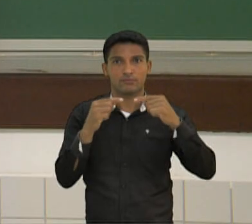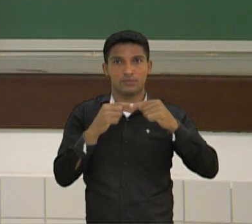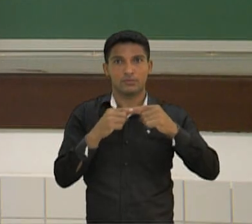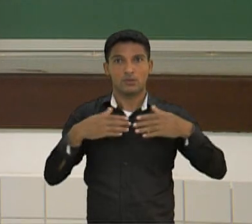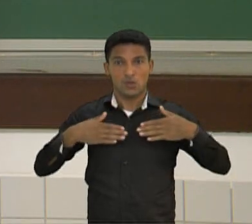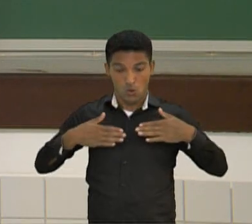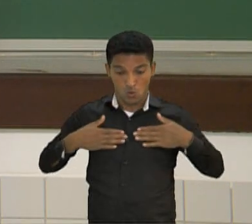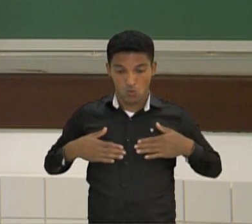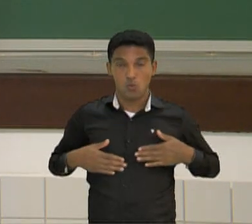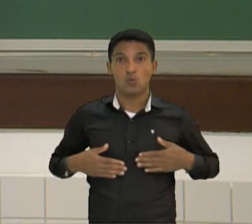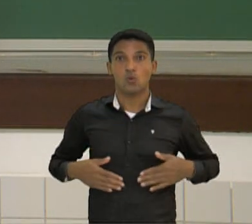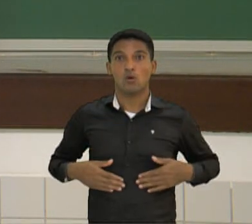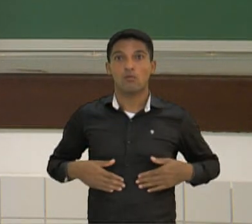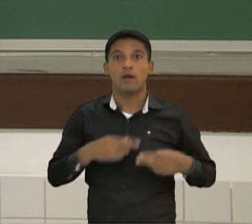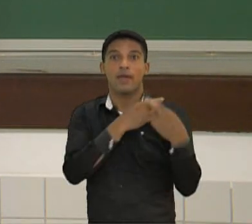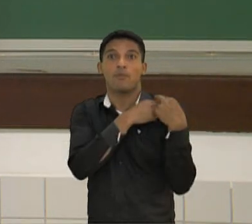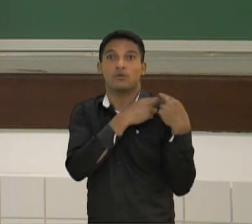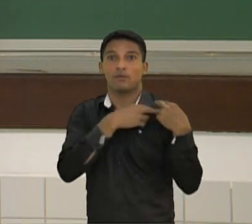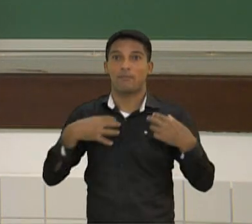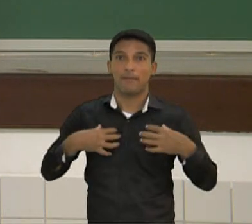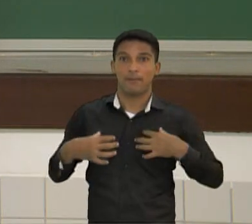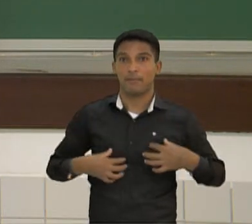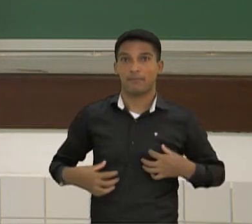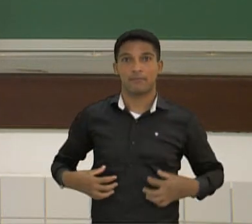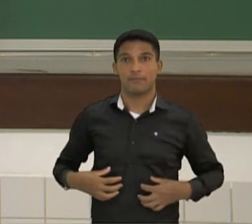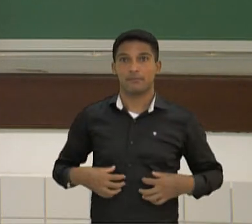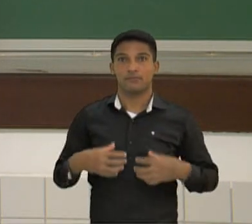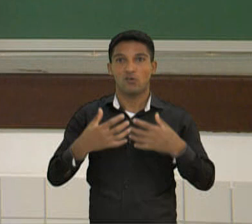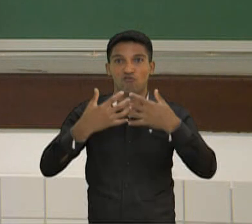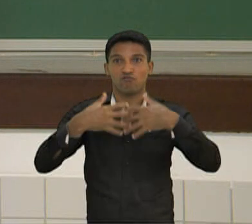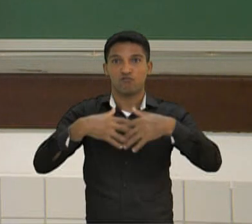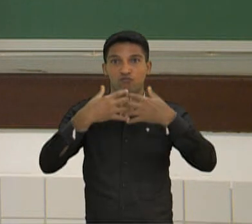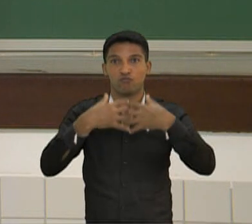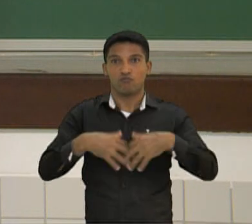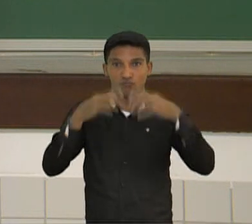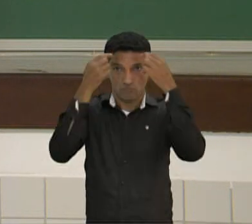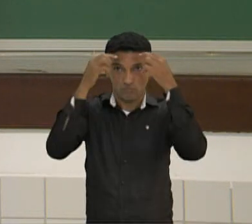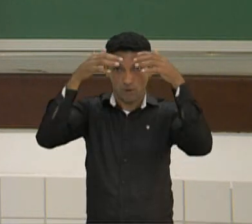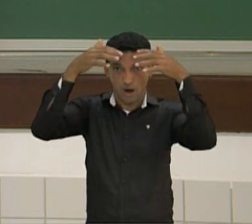hoje, eu quero deixar um recadinho para vocês. Acompanhem lá o recadinho.